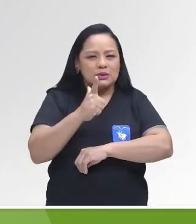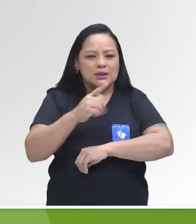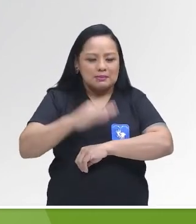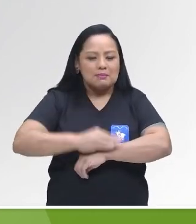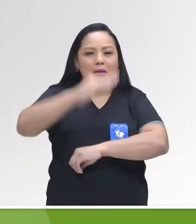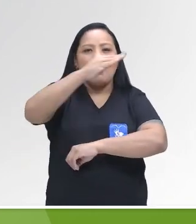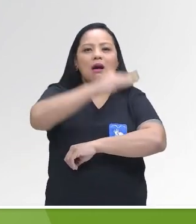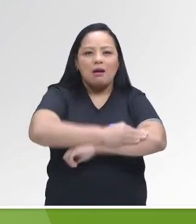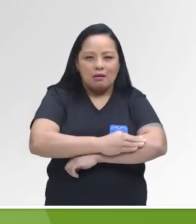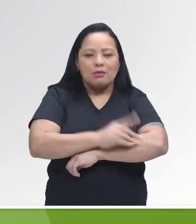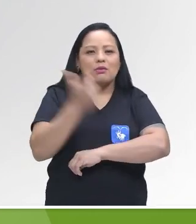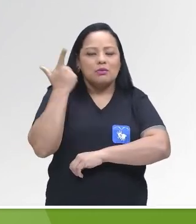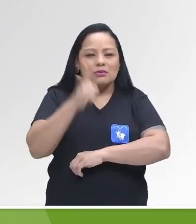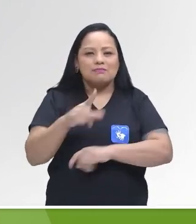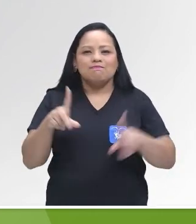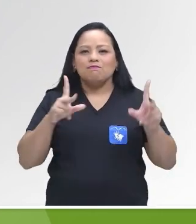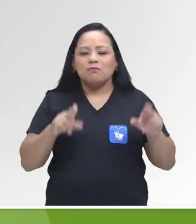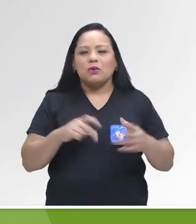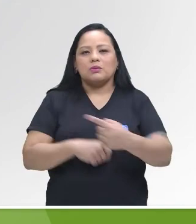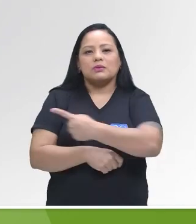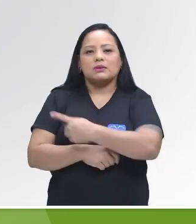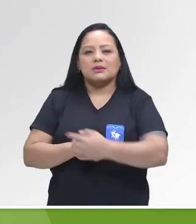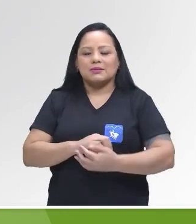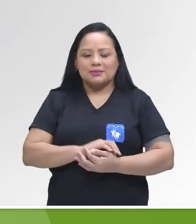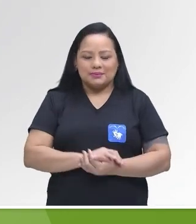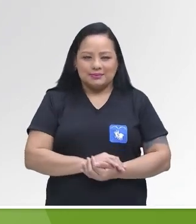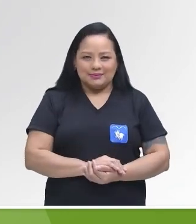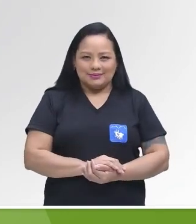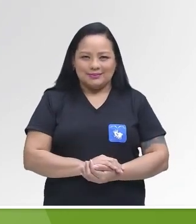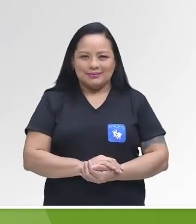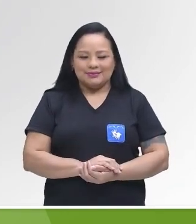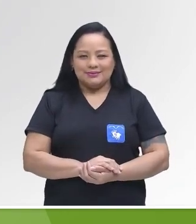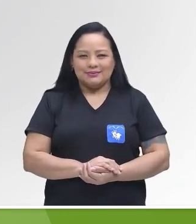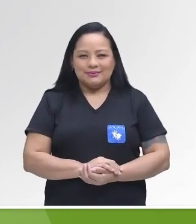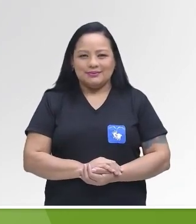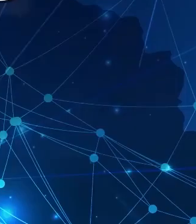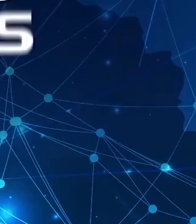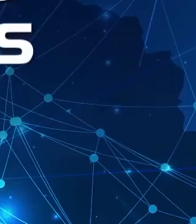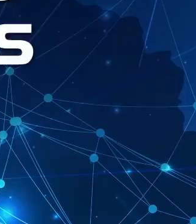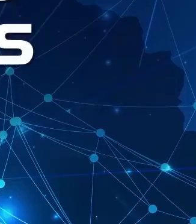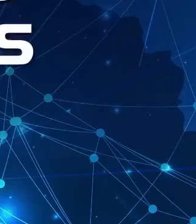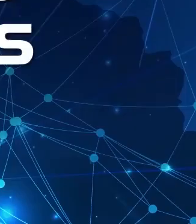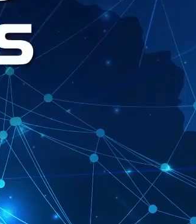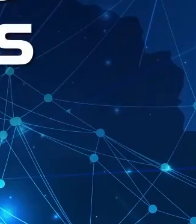alcançar grandes alturas, tá certo?